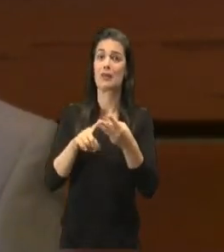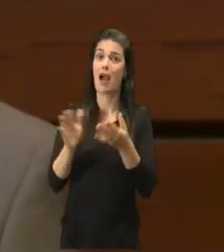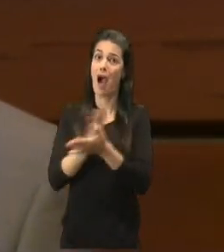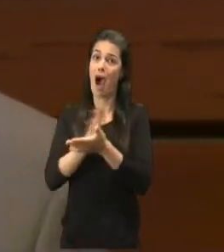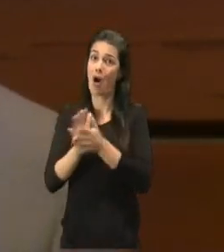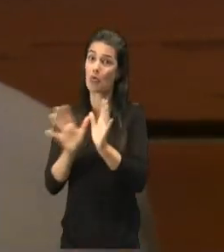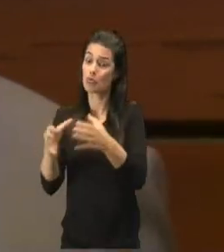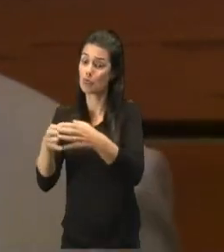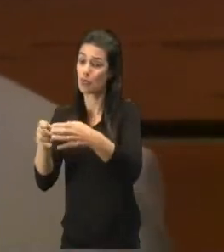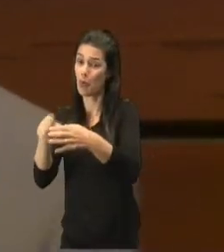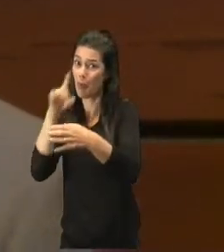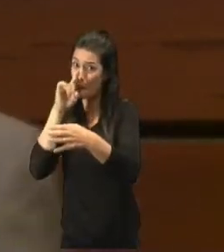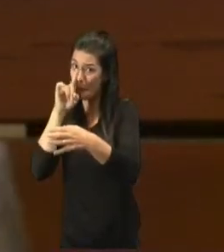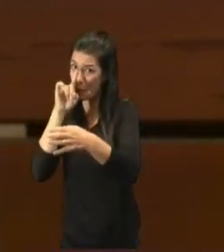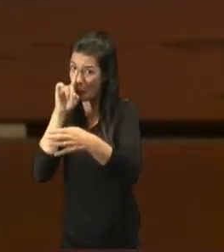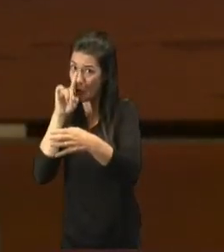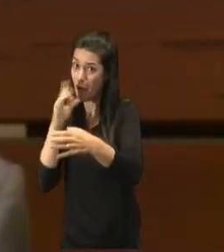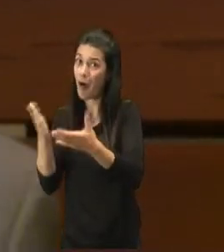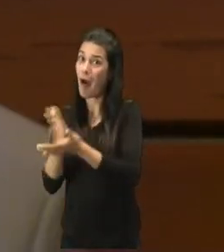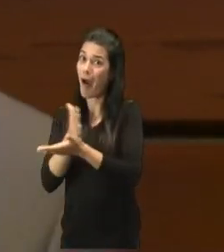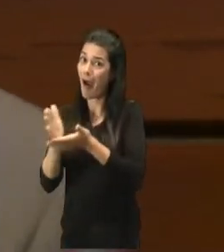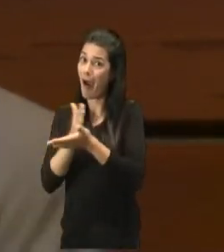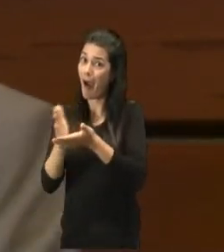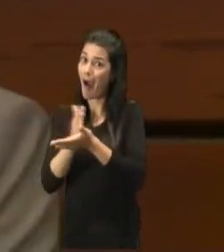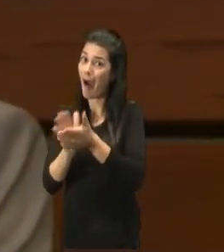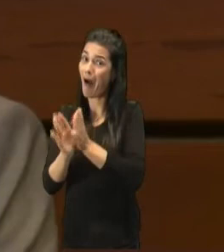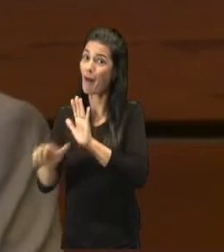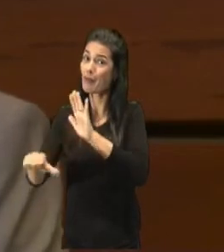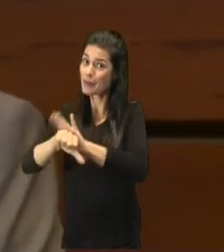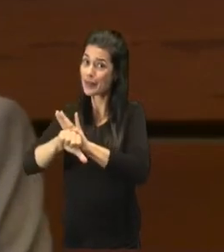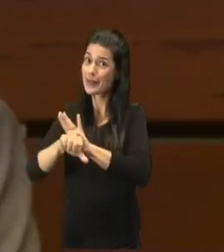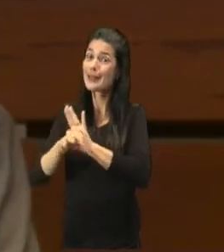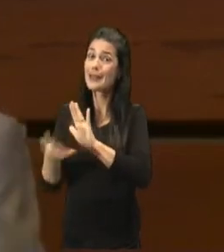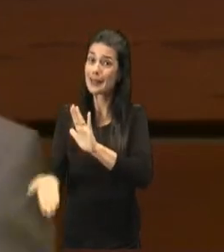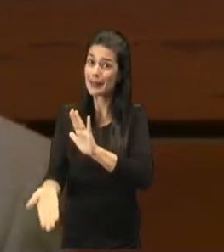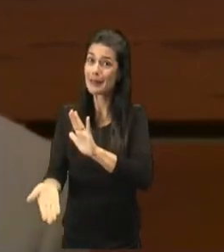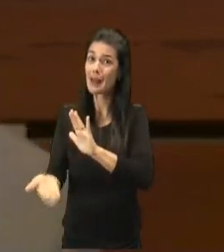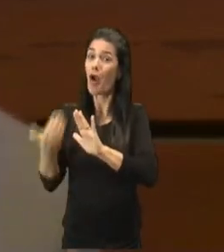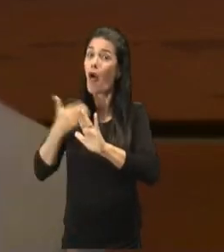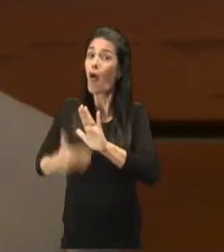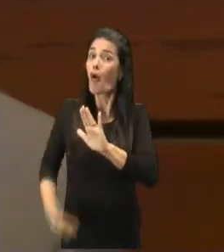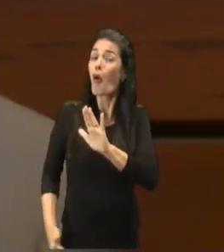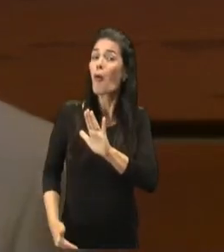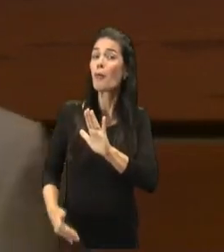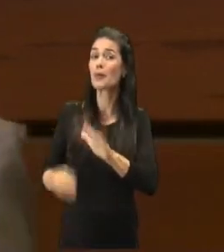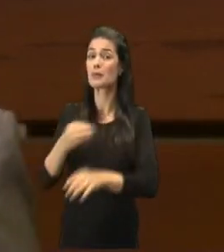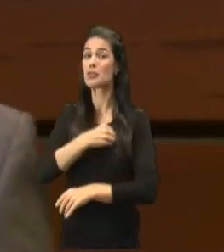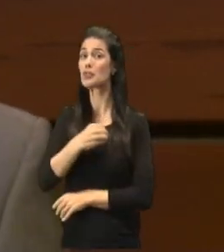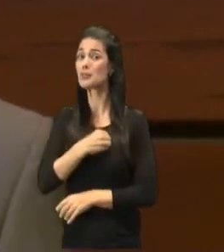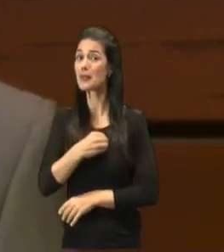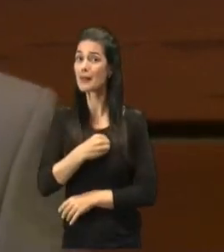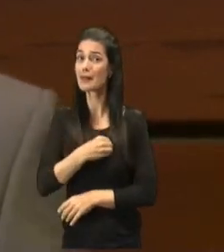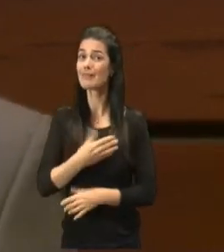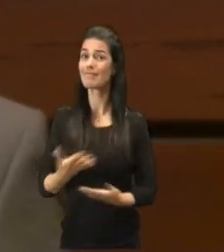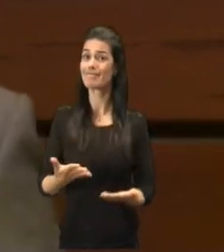situações, que são situações proibidas, criminosas, com comportamentos criminosos, com comportamentos pecaminosos, a preocupação no pai, como será